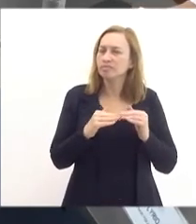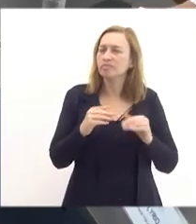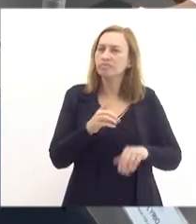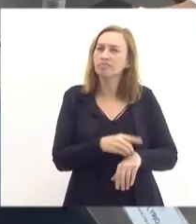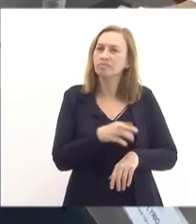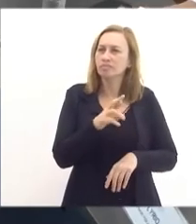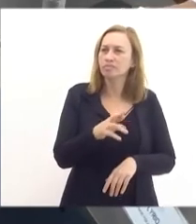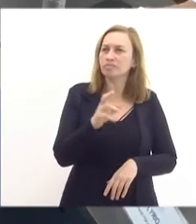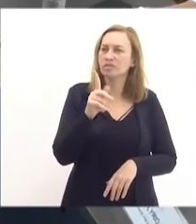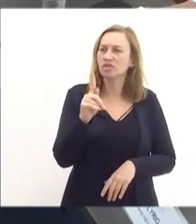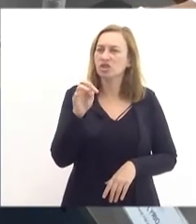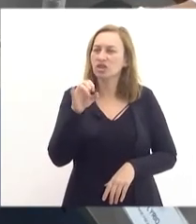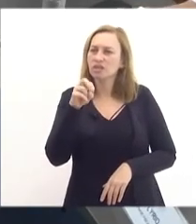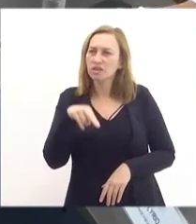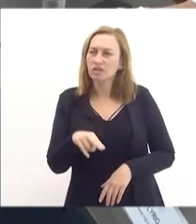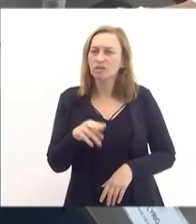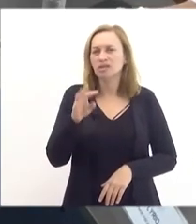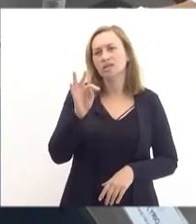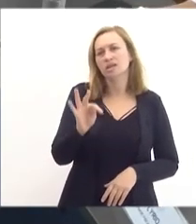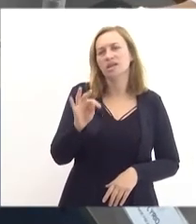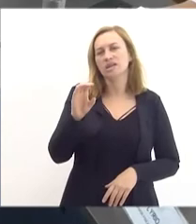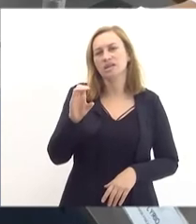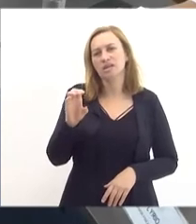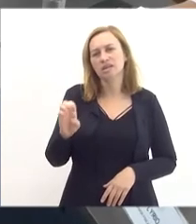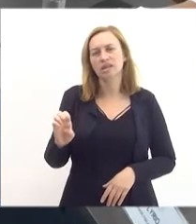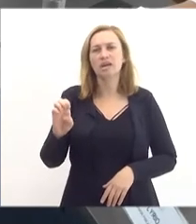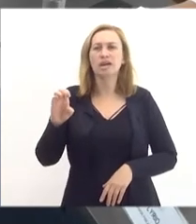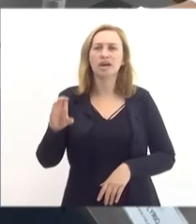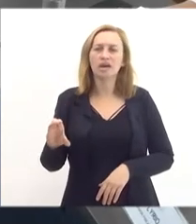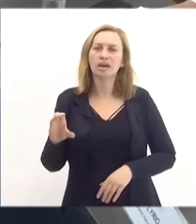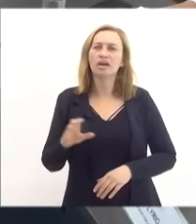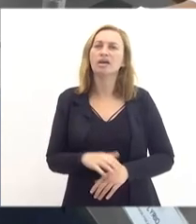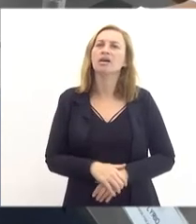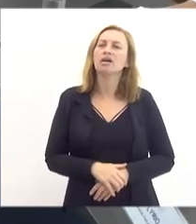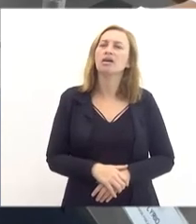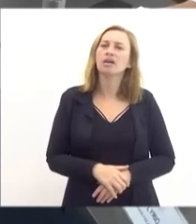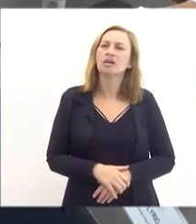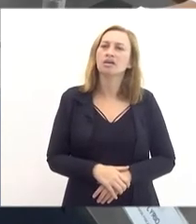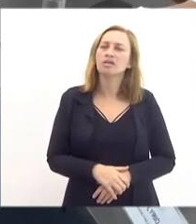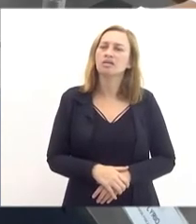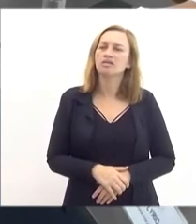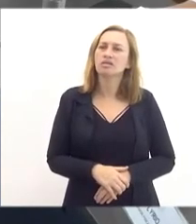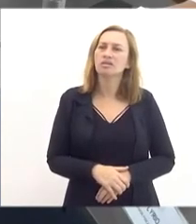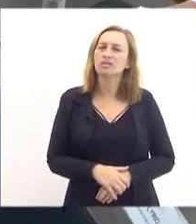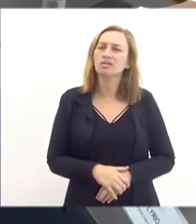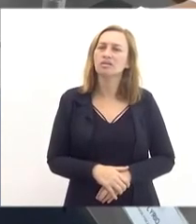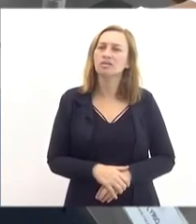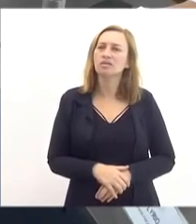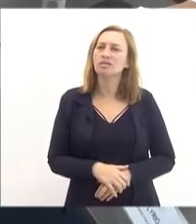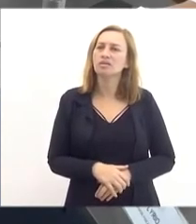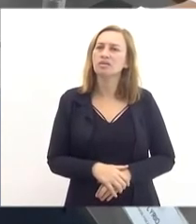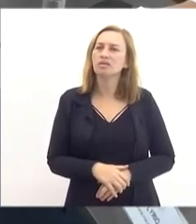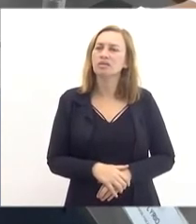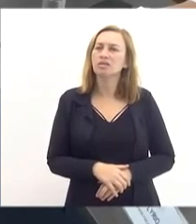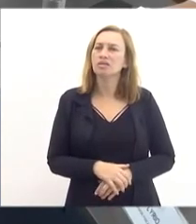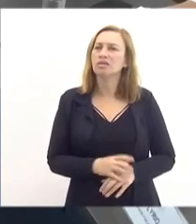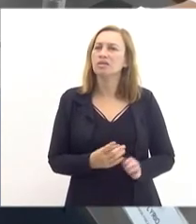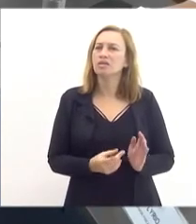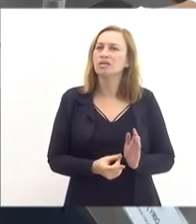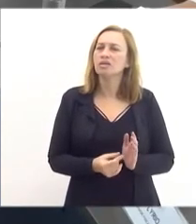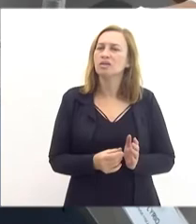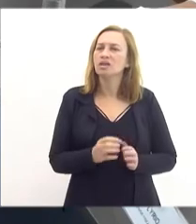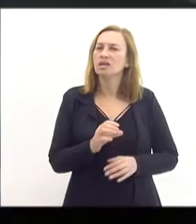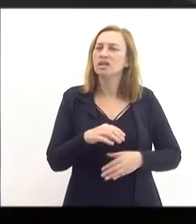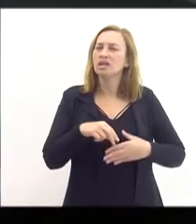Jefferson, TCE, que ele cita rendimentos provenientes no